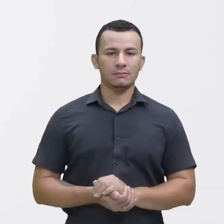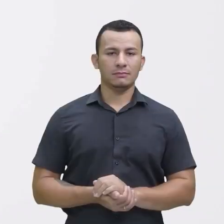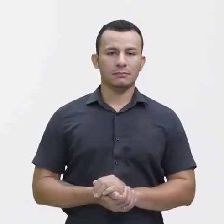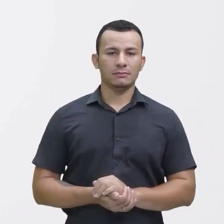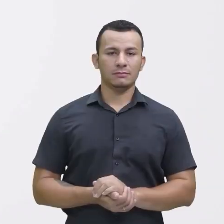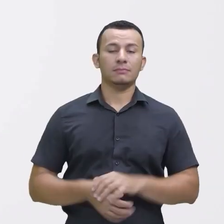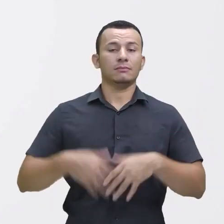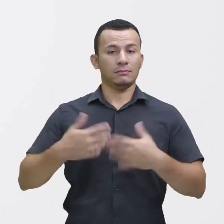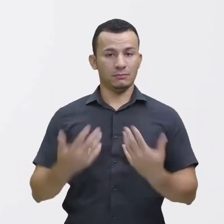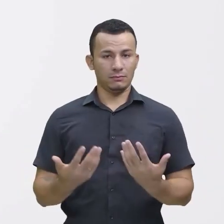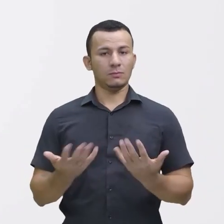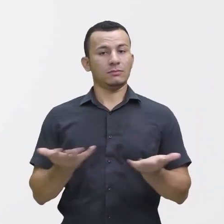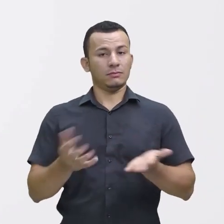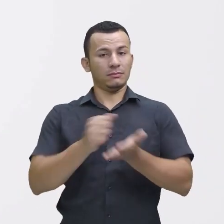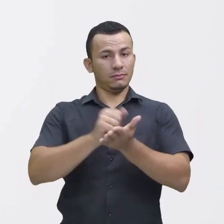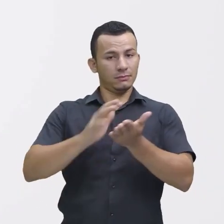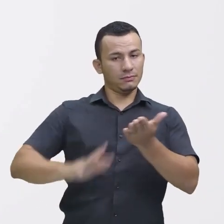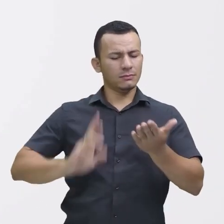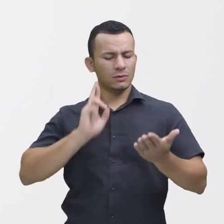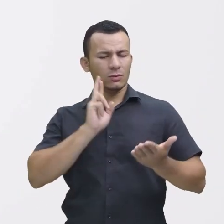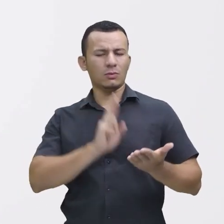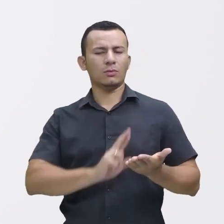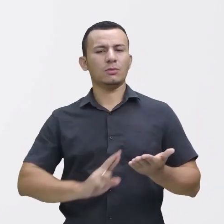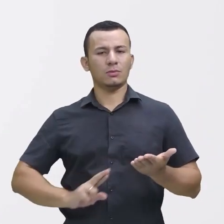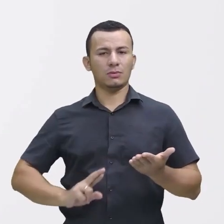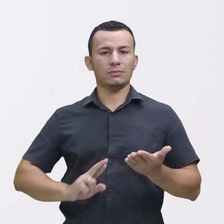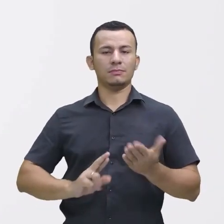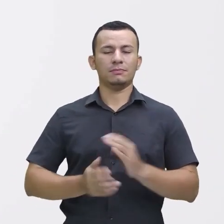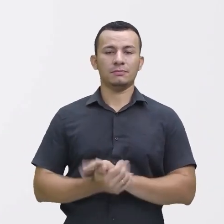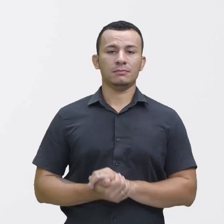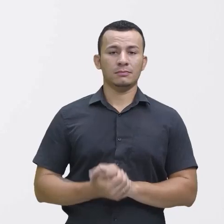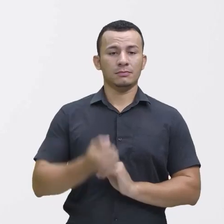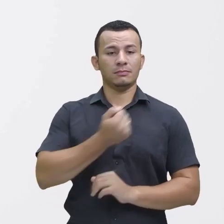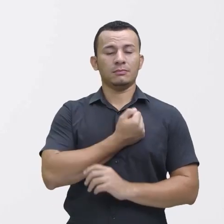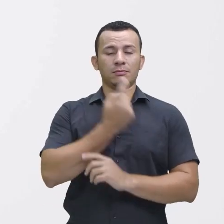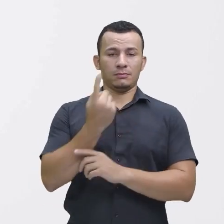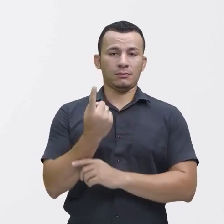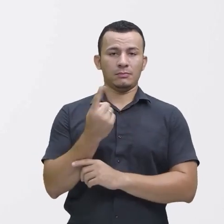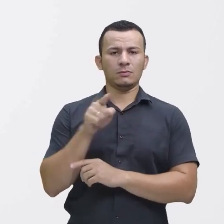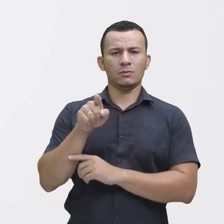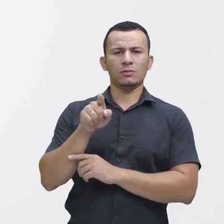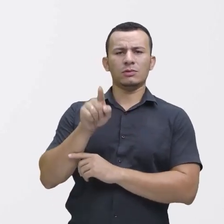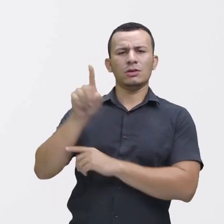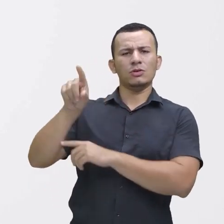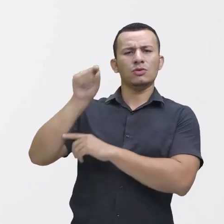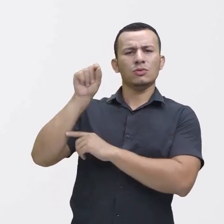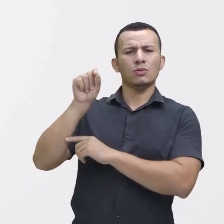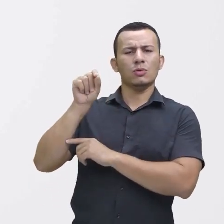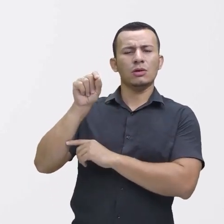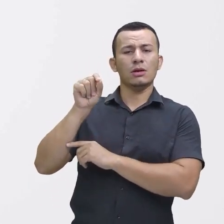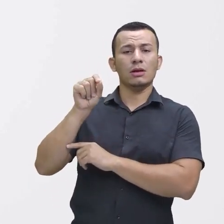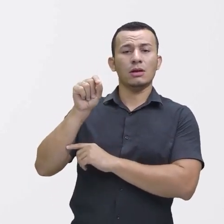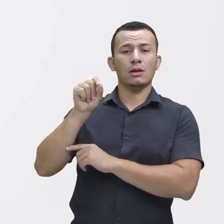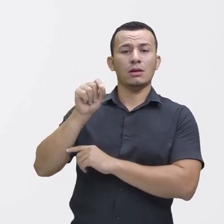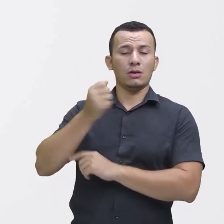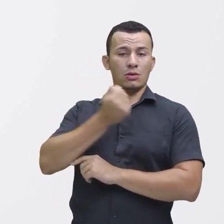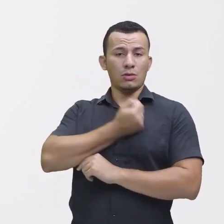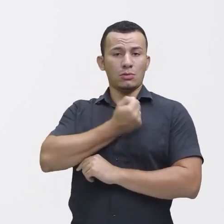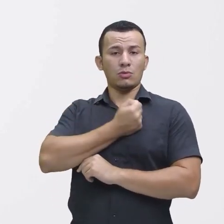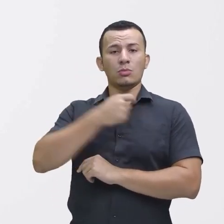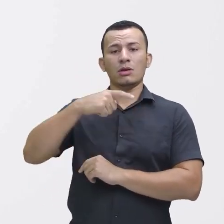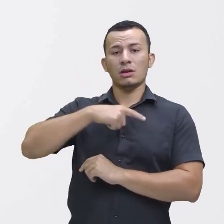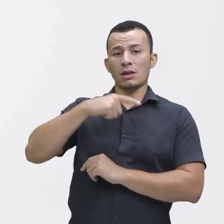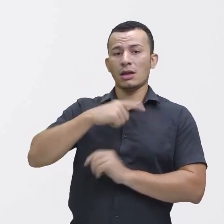Então, vamos lá responder? Atividade 1. Marque a sentença que apresenta a relação